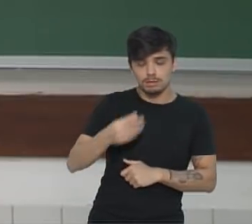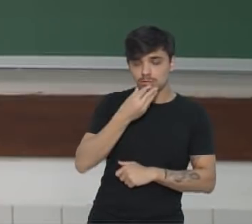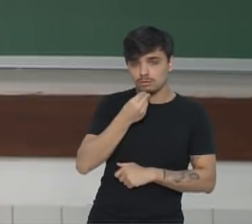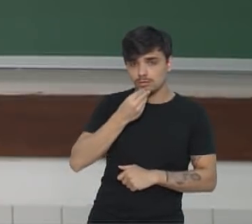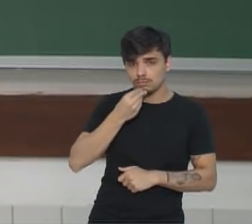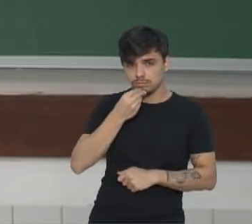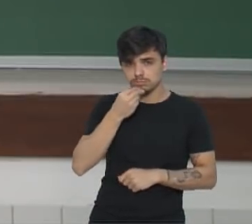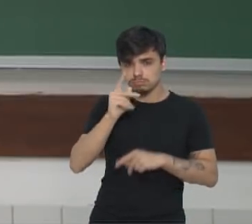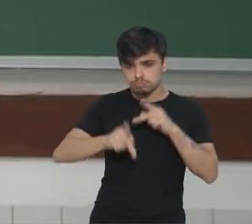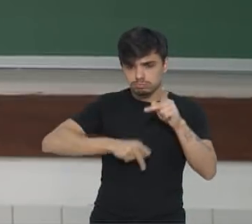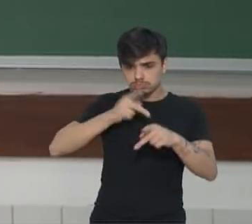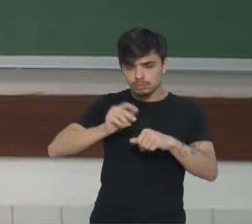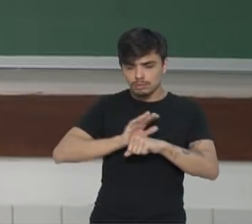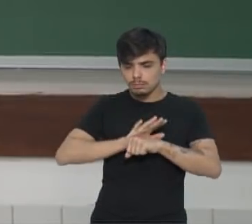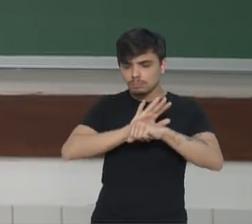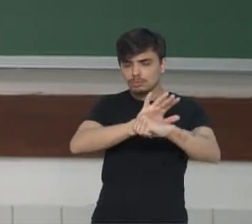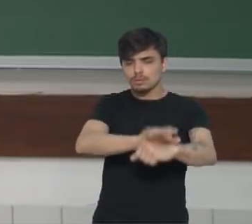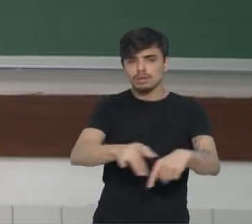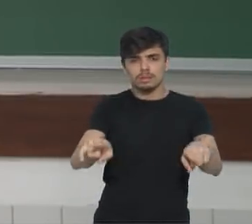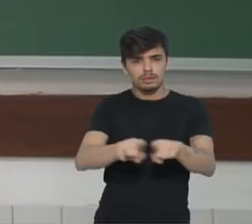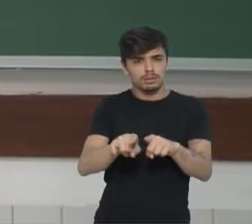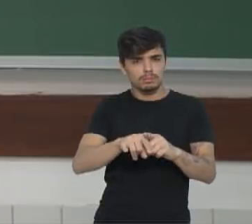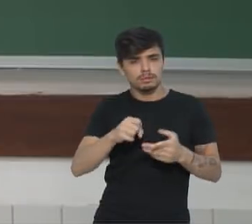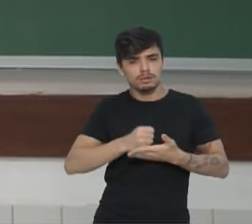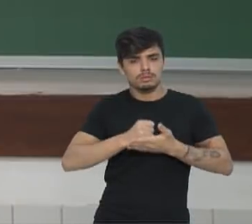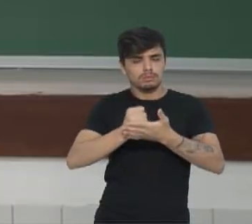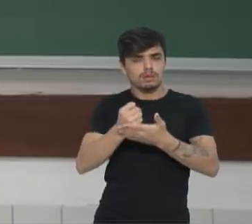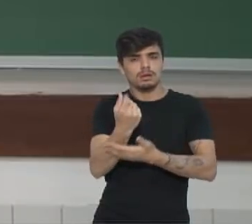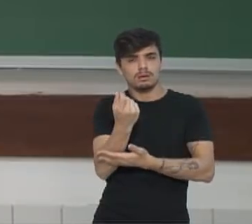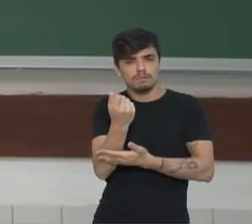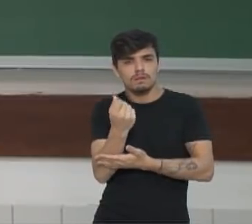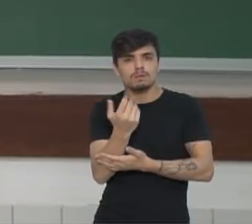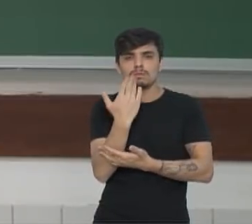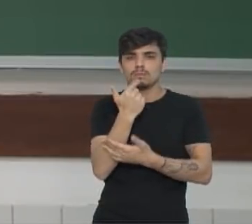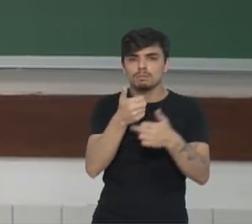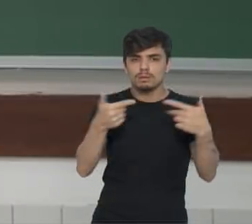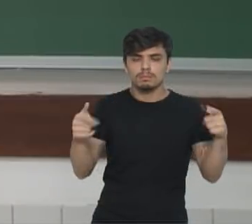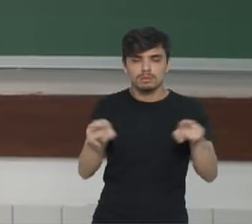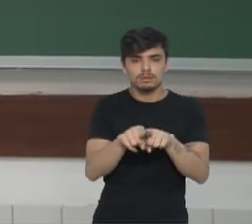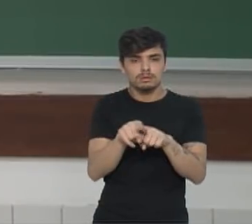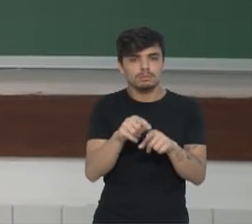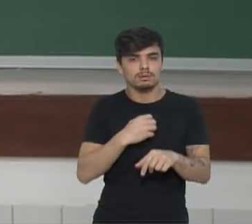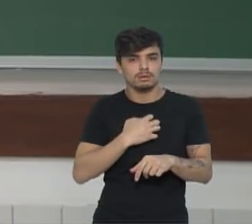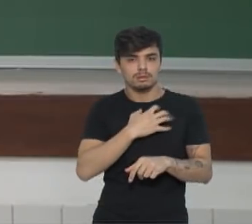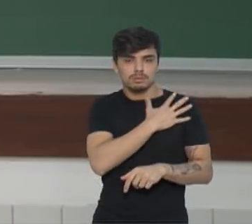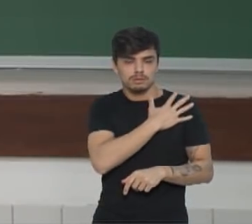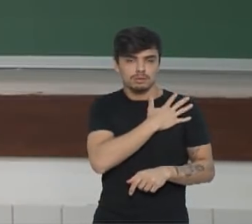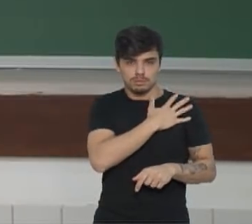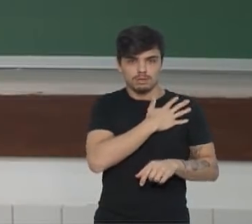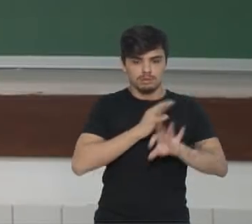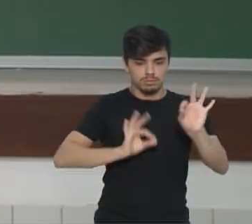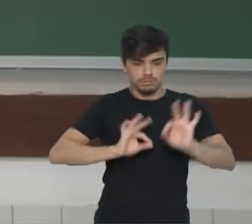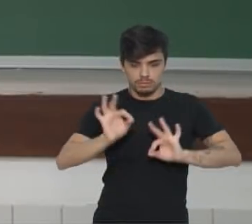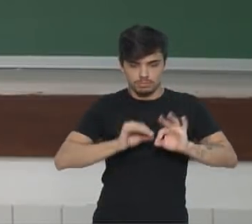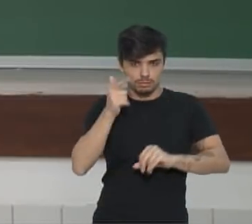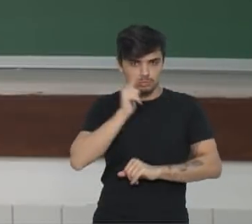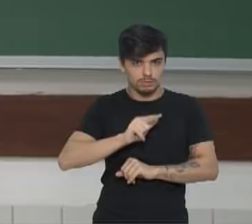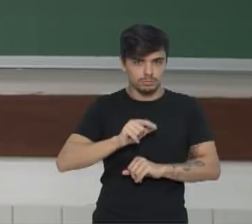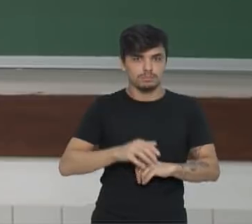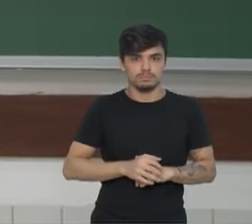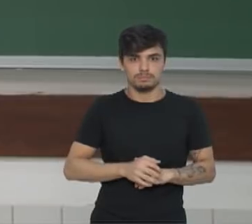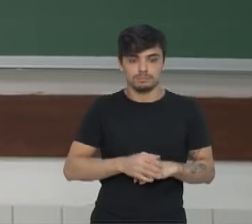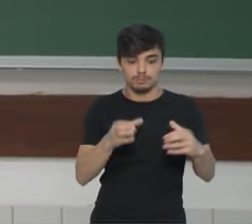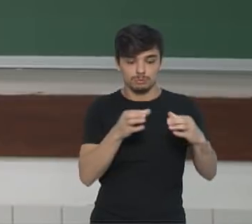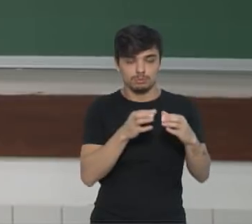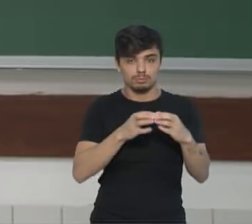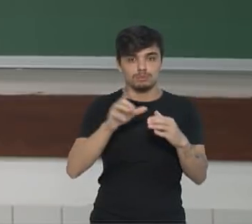por ajudar a população, melhorar o preço do alimento, conseguir organizar um exército de defesa, os girondinos se ressentiam.